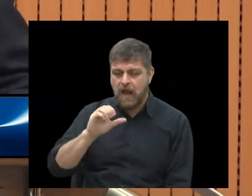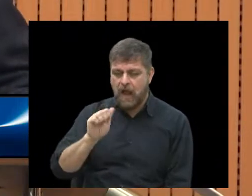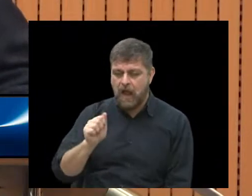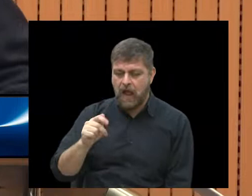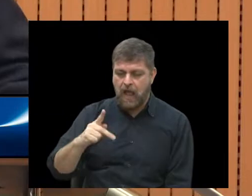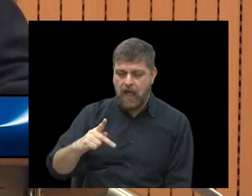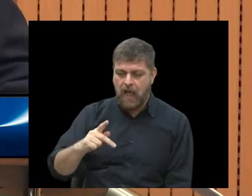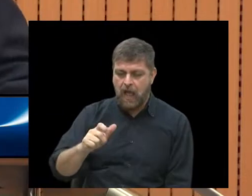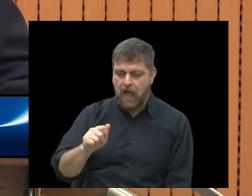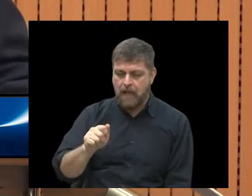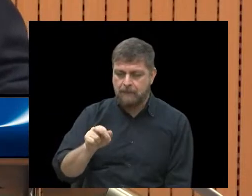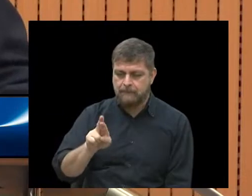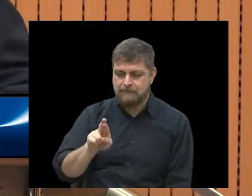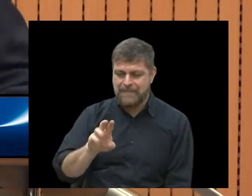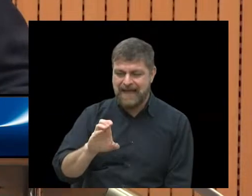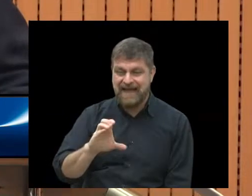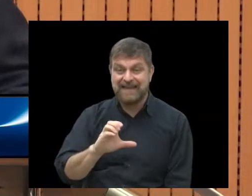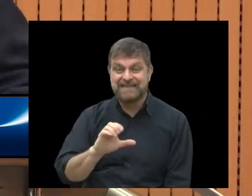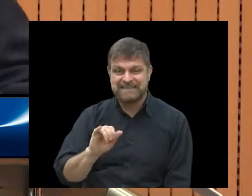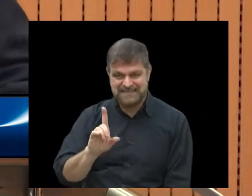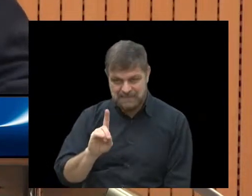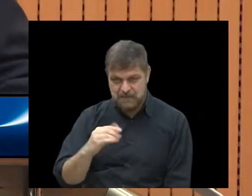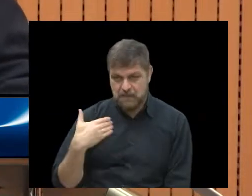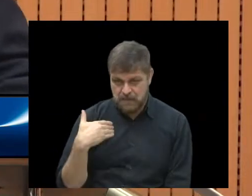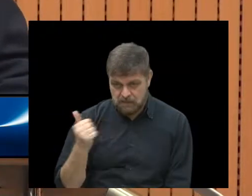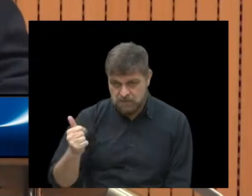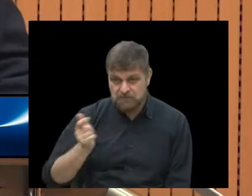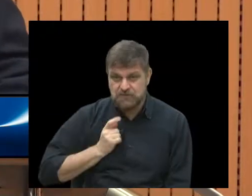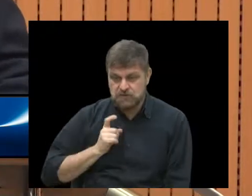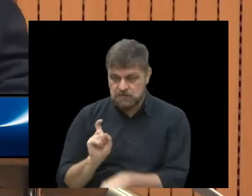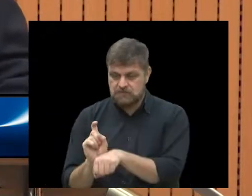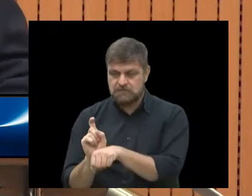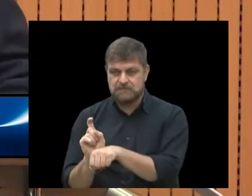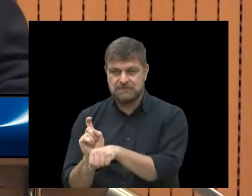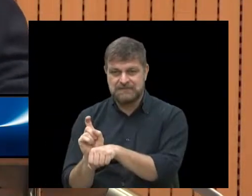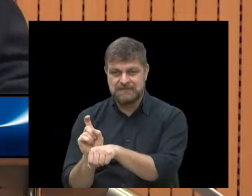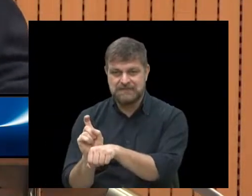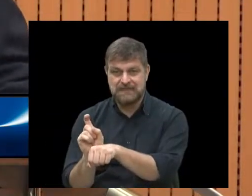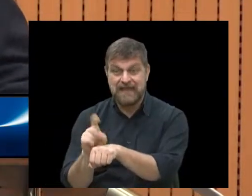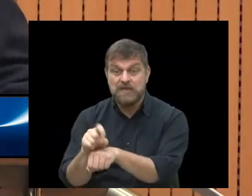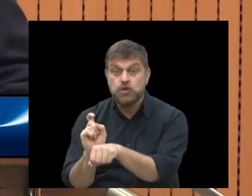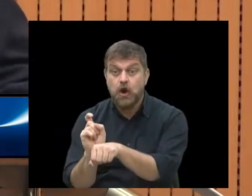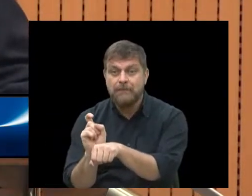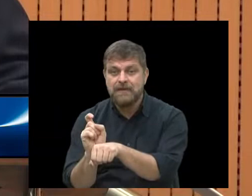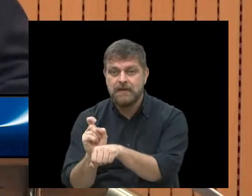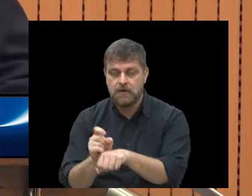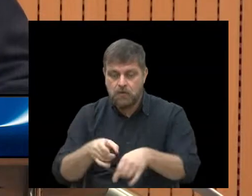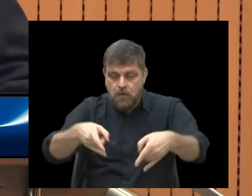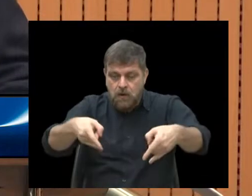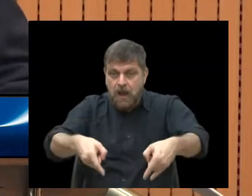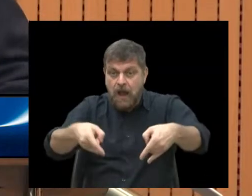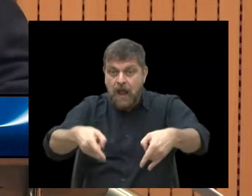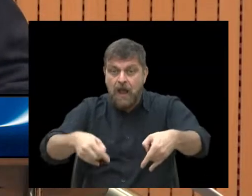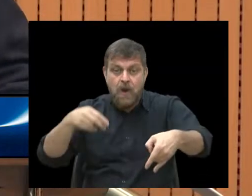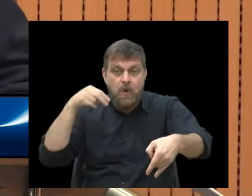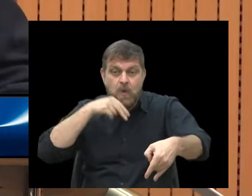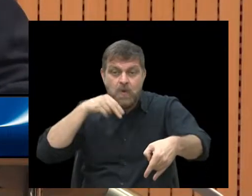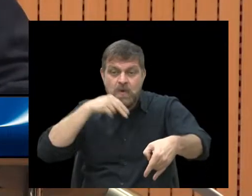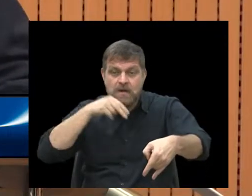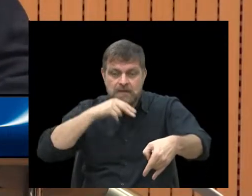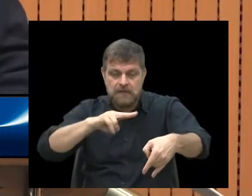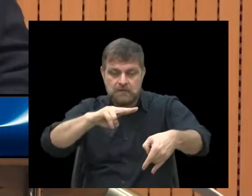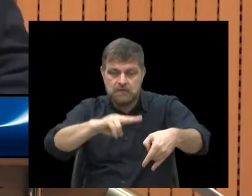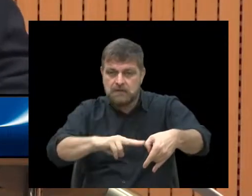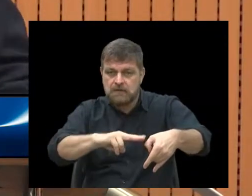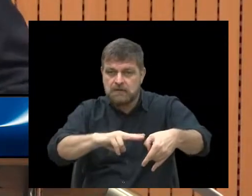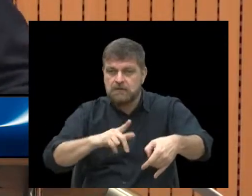lá, falou, olha aqui, vereador, tinha escorpião na cama do neto dela. O neto dela, marmanjo,